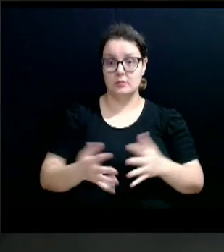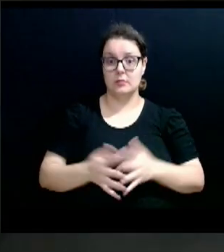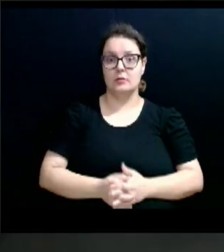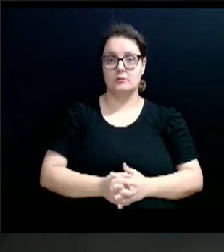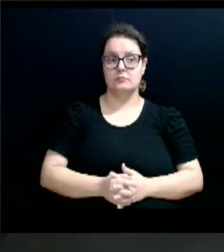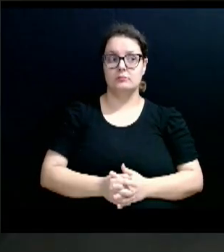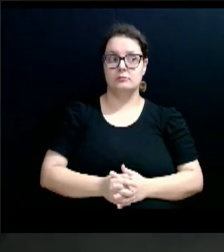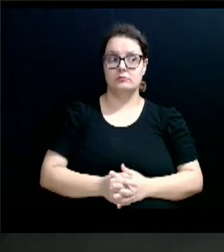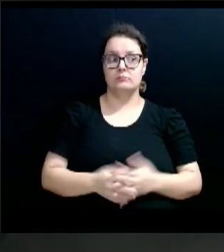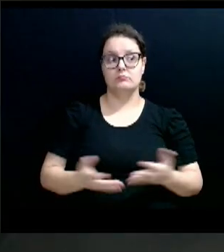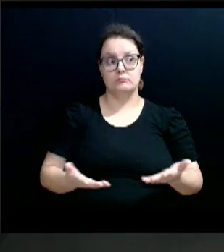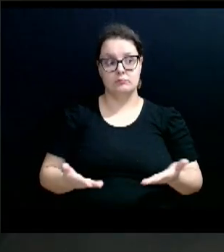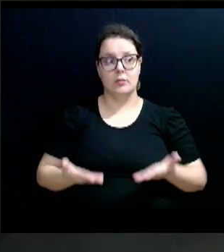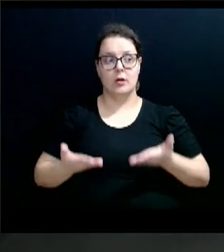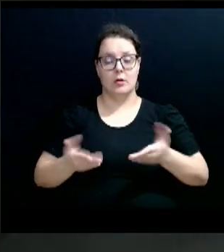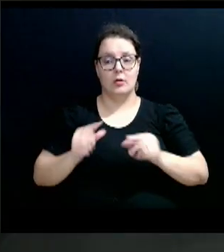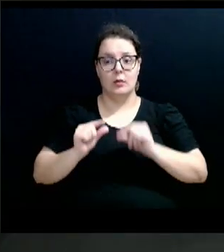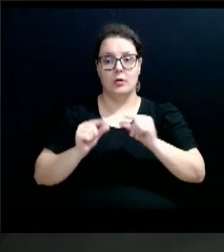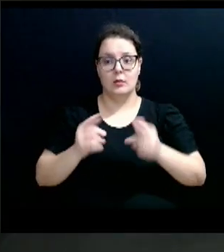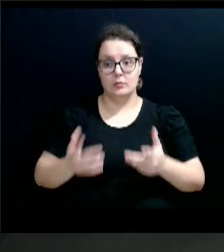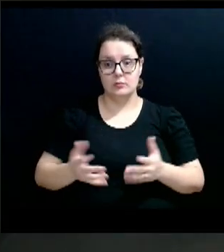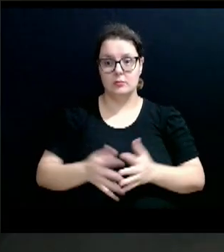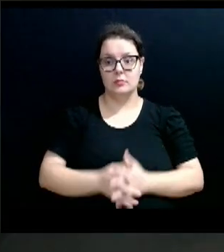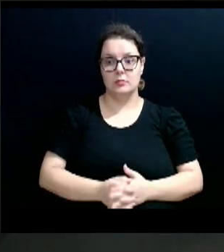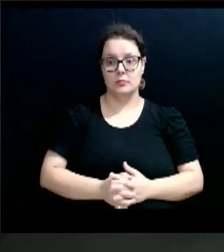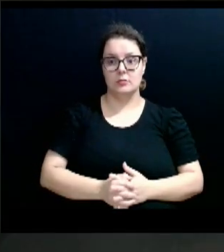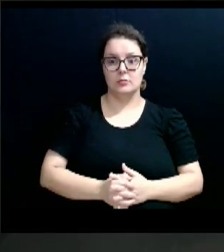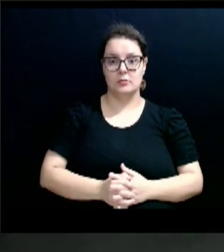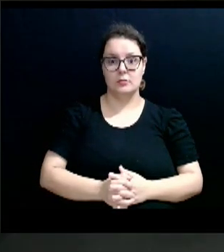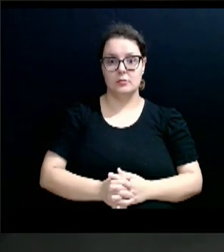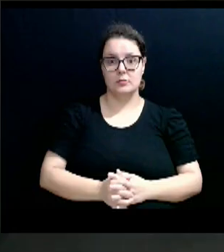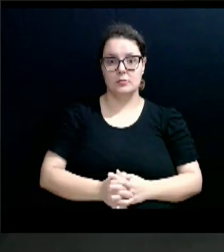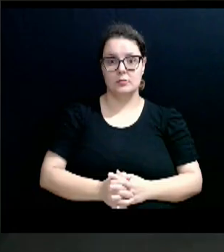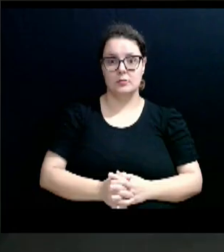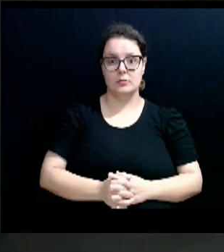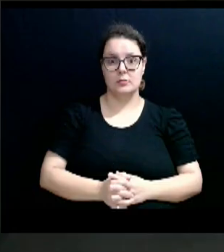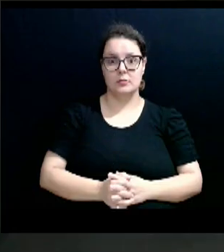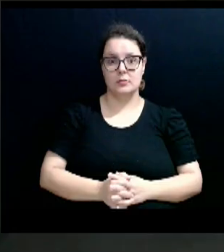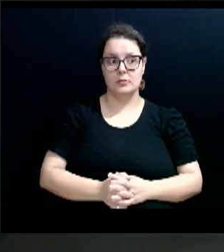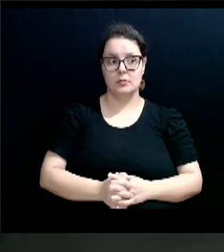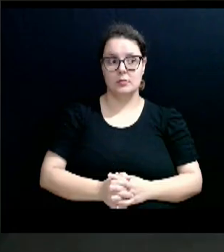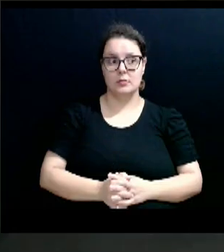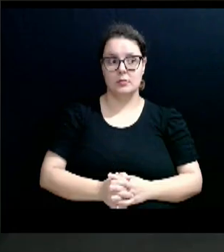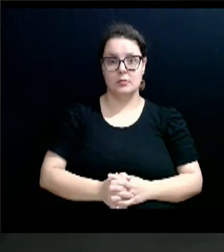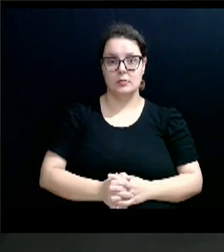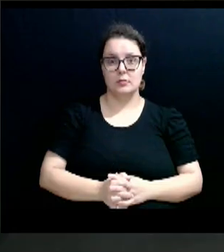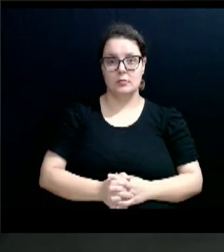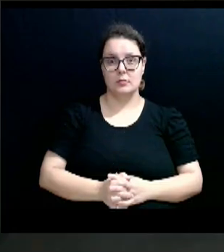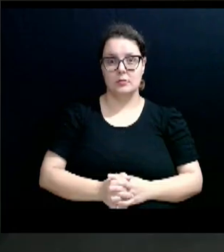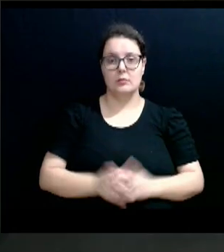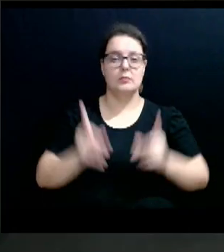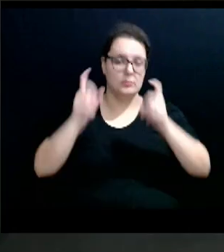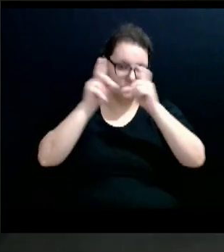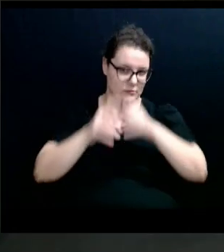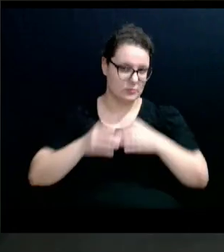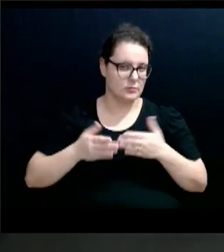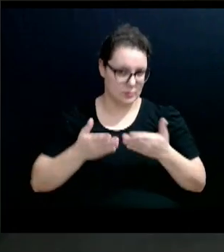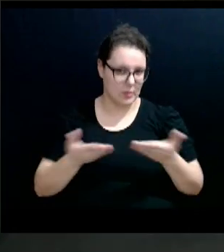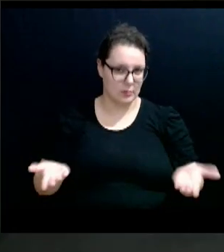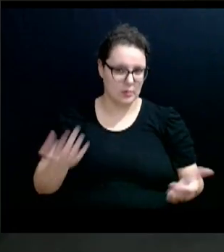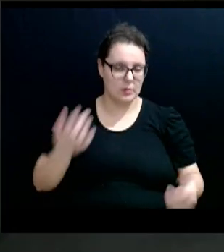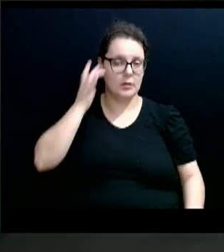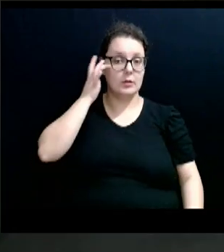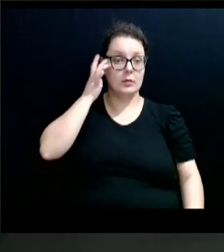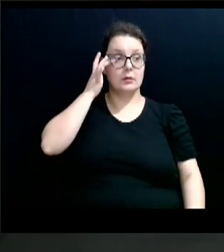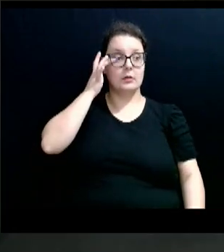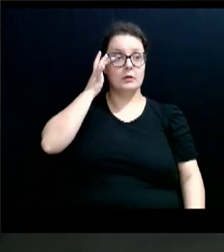colocou um pouquinho vamos colocar assim, um desafio para a gente, né? Porque a gente precisa